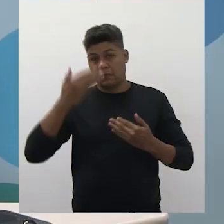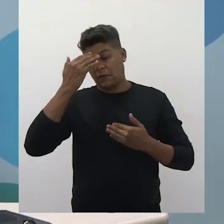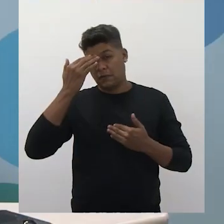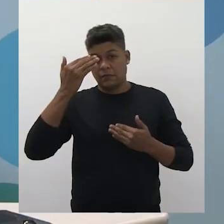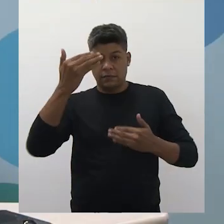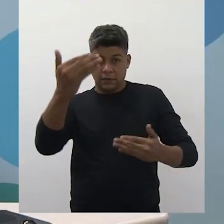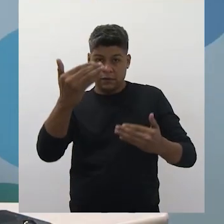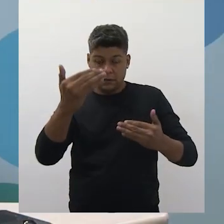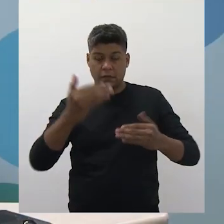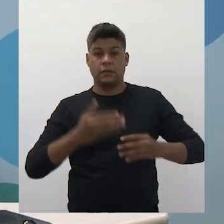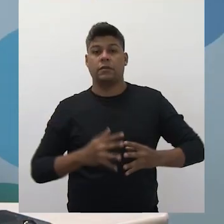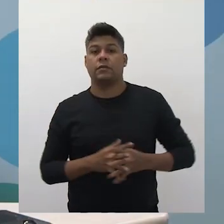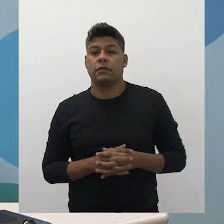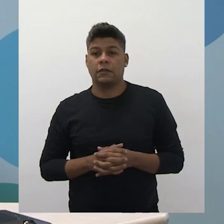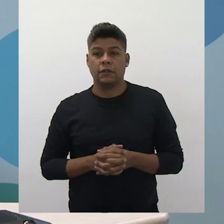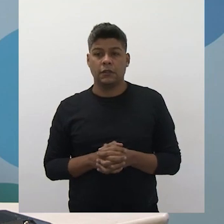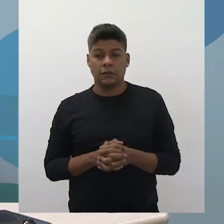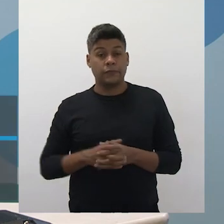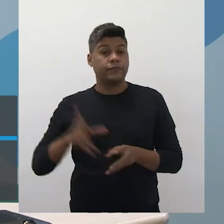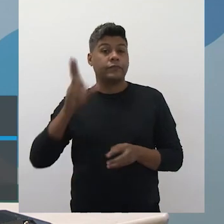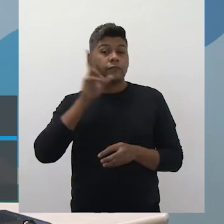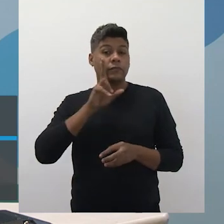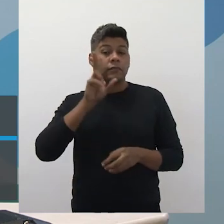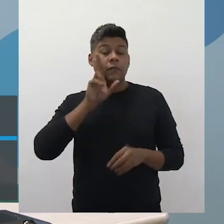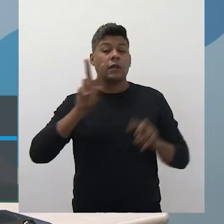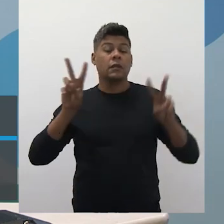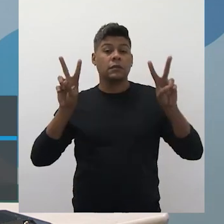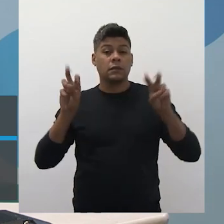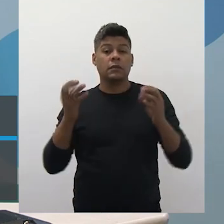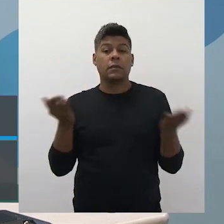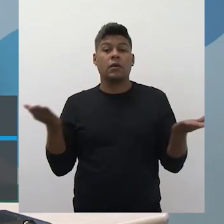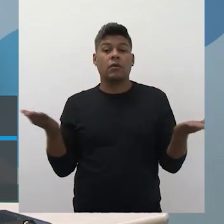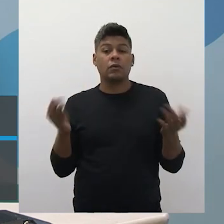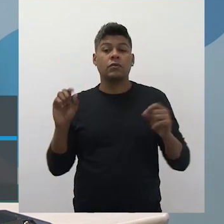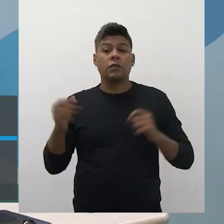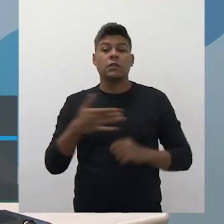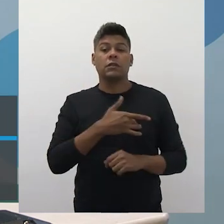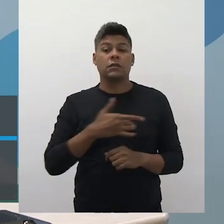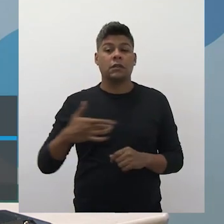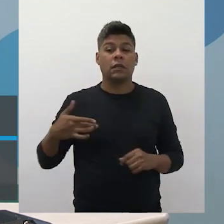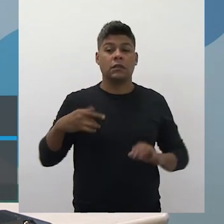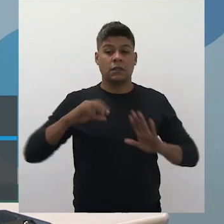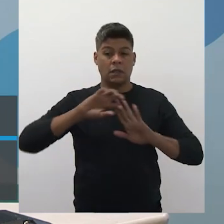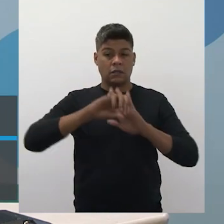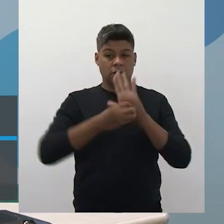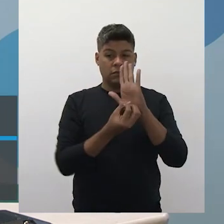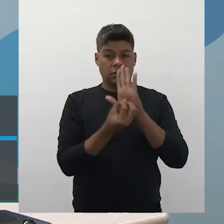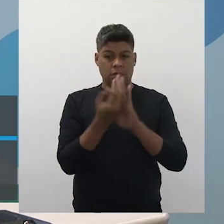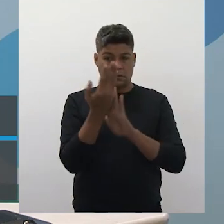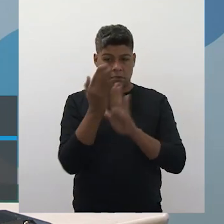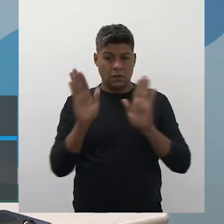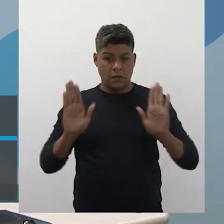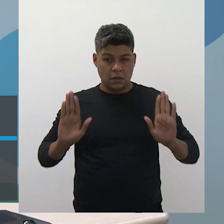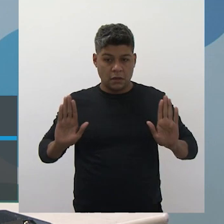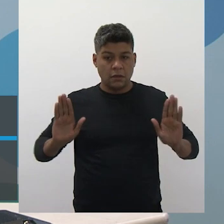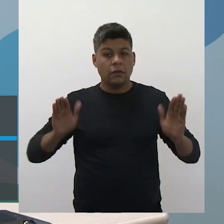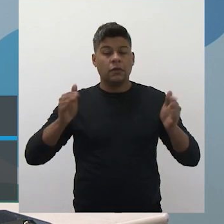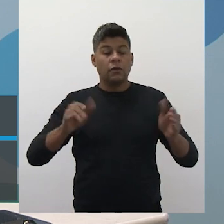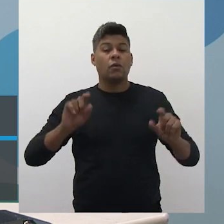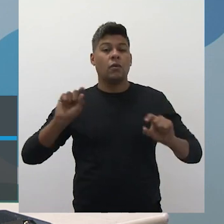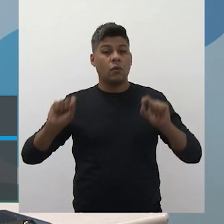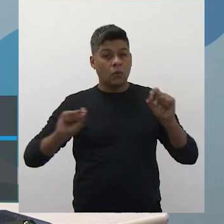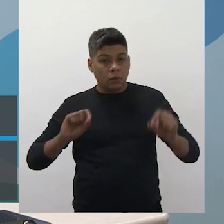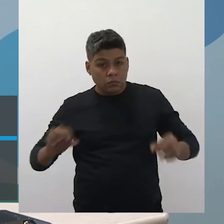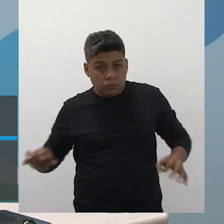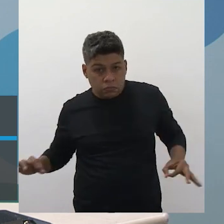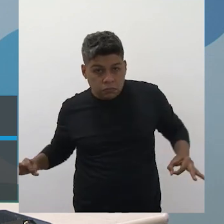Obrigado. Tá? Lembrando que o tema de hoje será saúde e sustentabilidade, com foco na